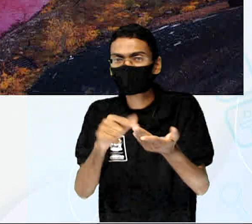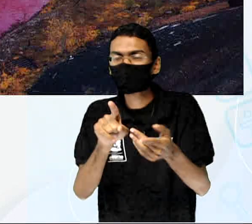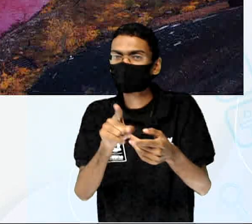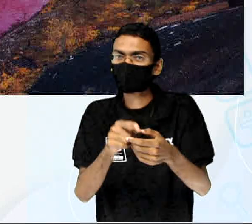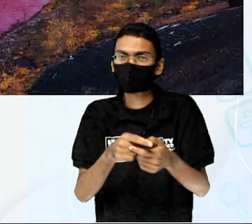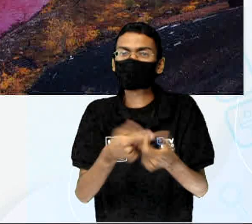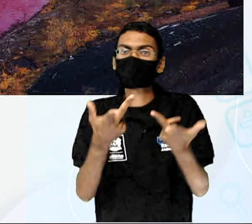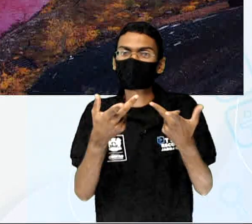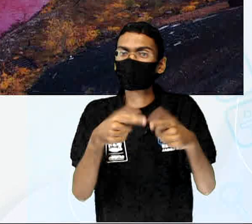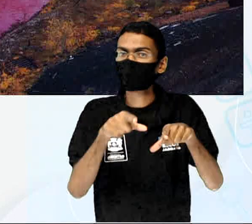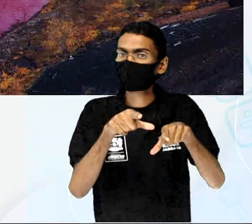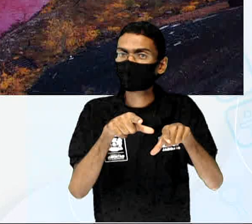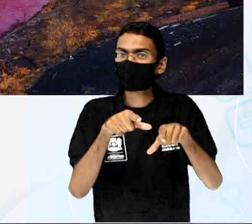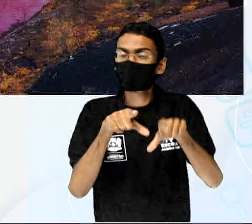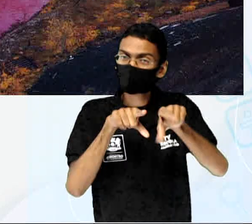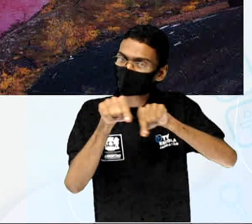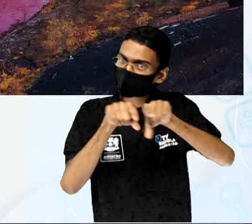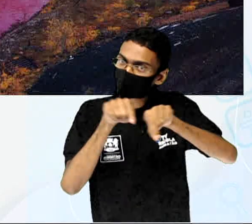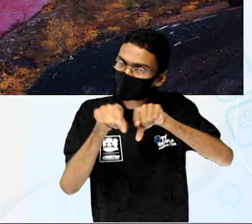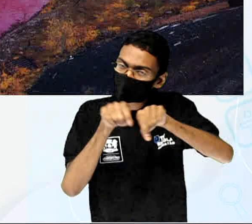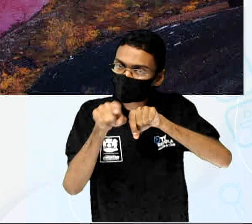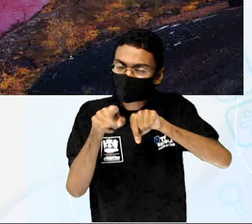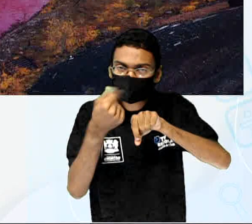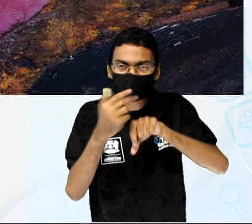aqui. Tranquilo? Vamos lá para o